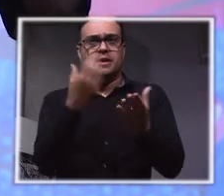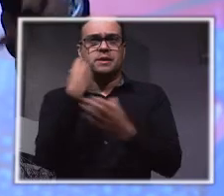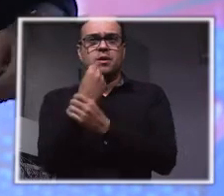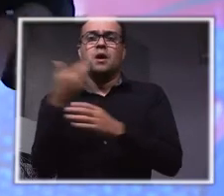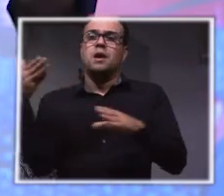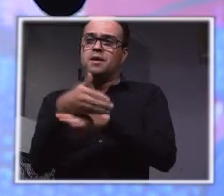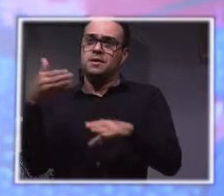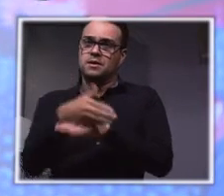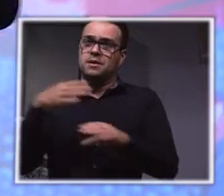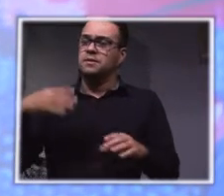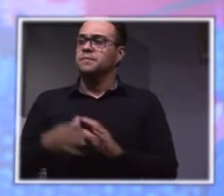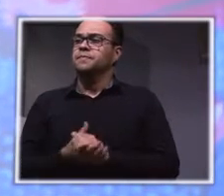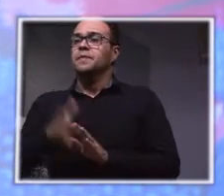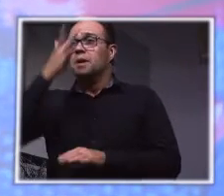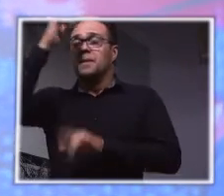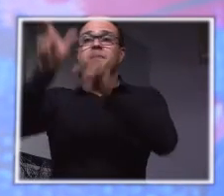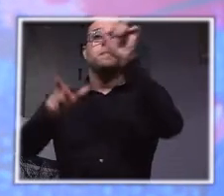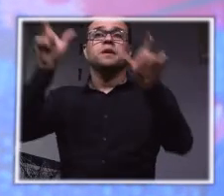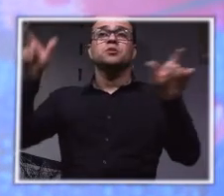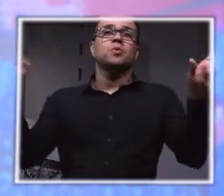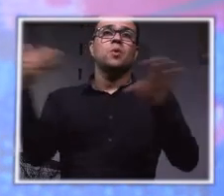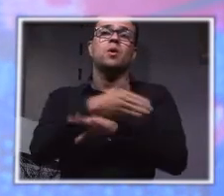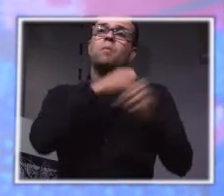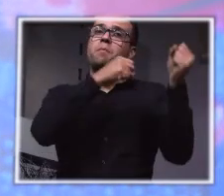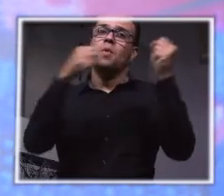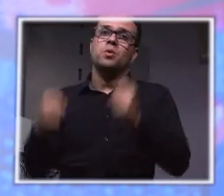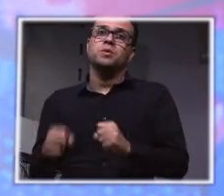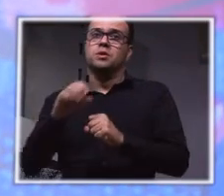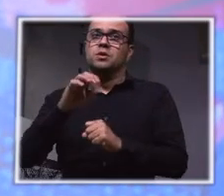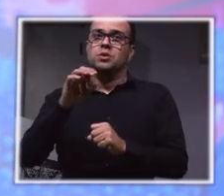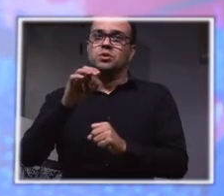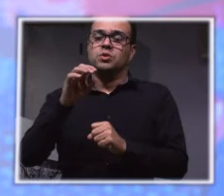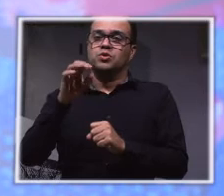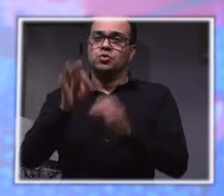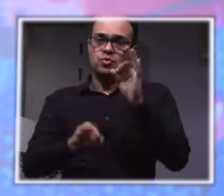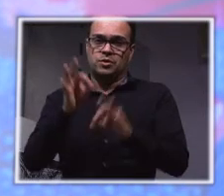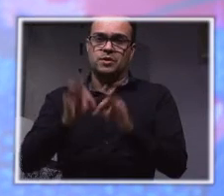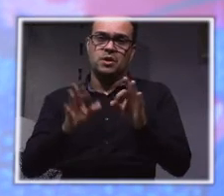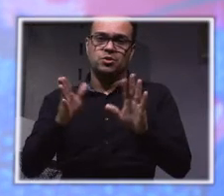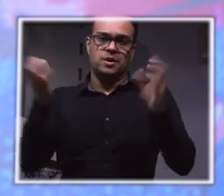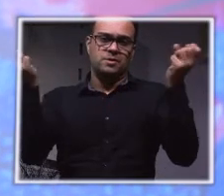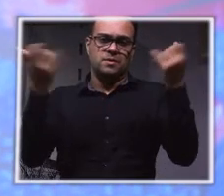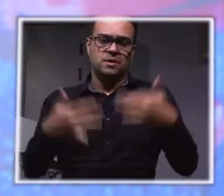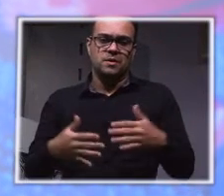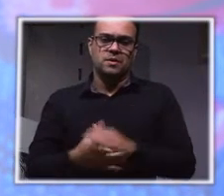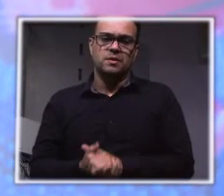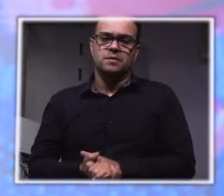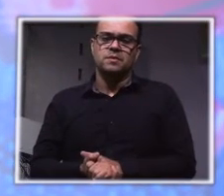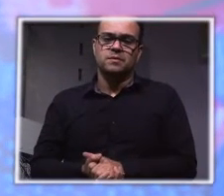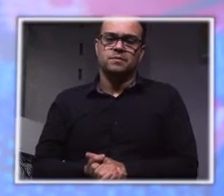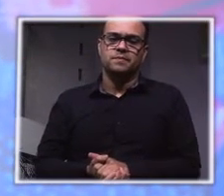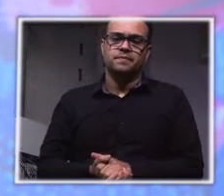acesso universal dos cidadãos ao poder judiciário, conforme já foi dito aqui. Isso porque a justiça como